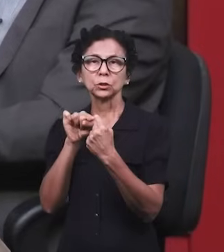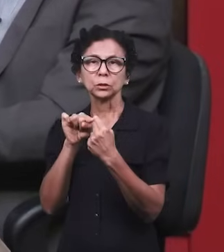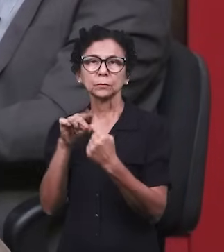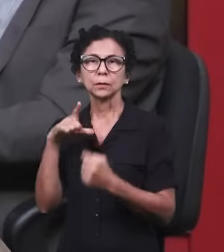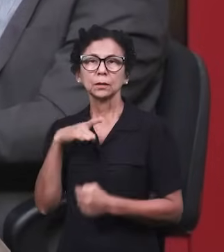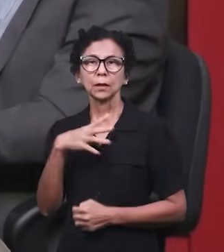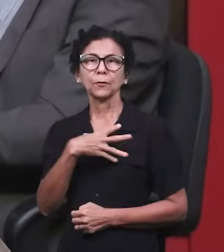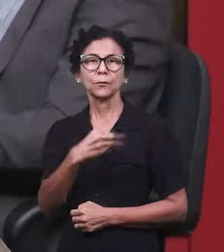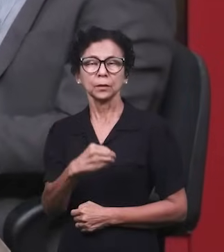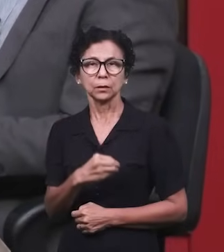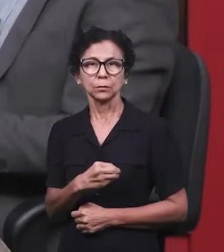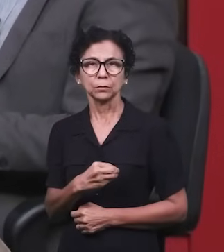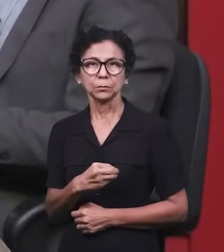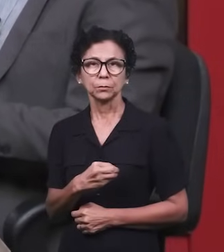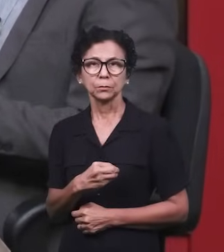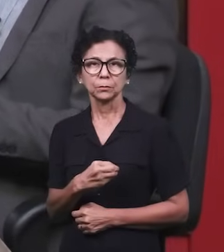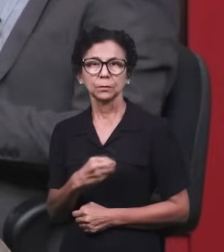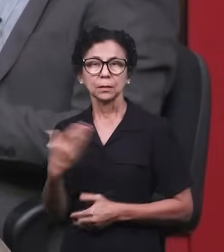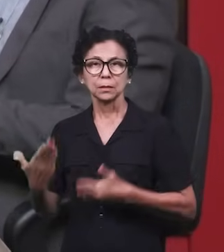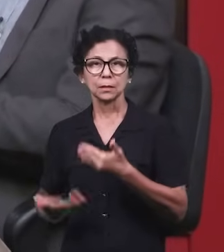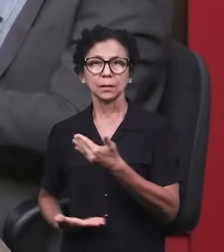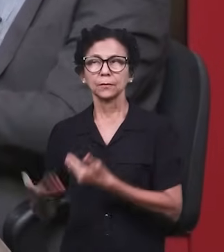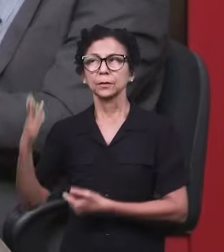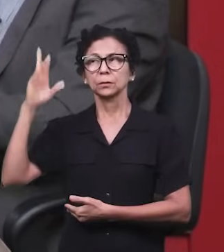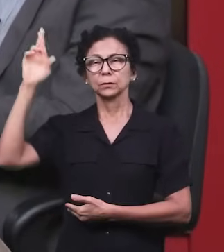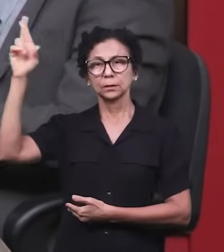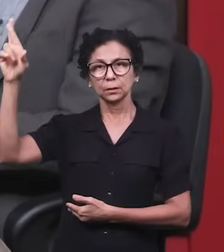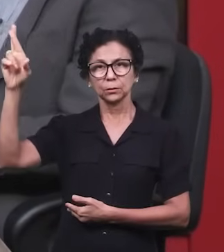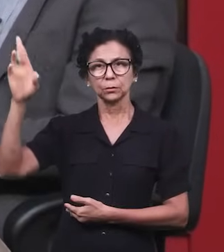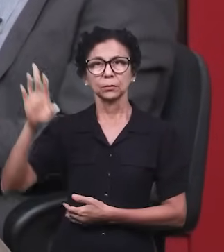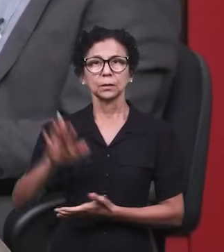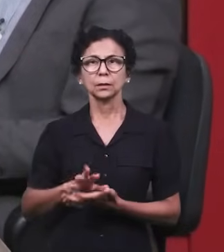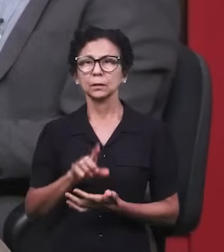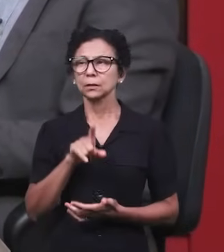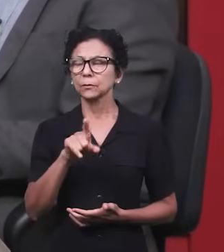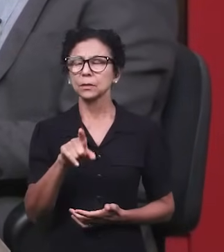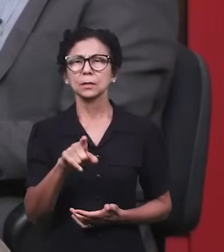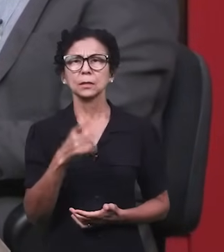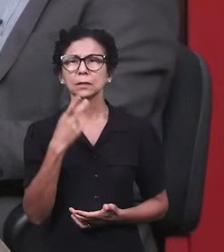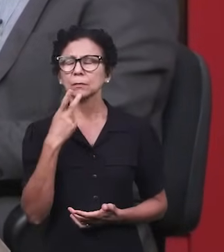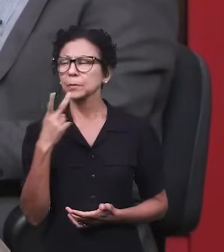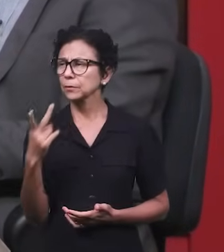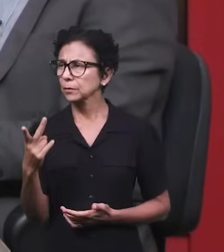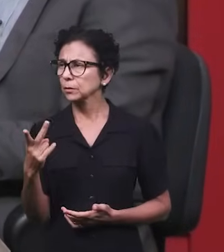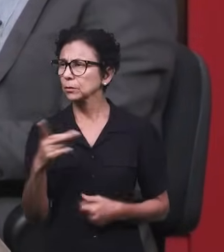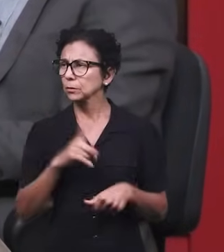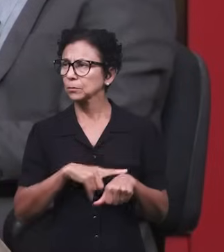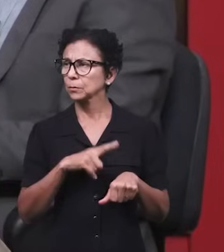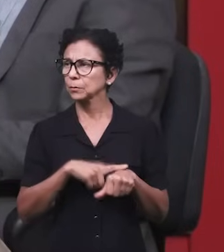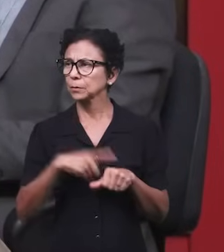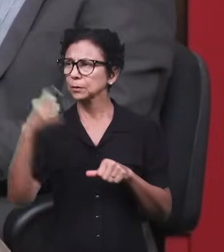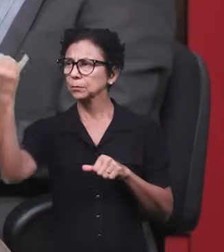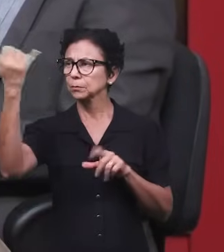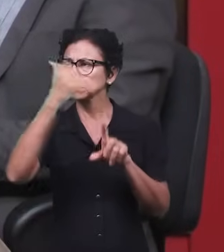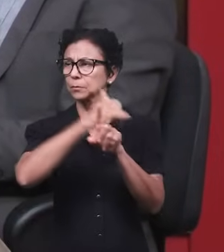dela. Você falou do momento profético ali, né? E é importante isso porque